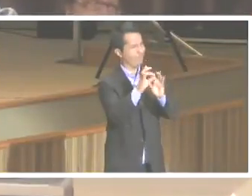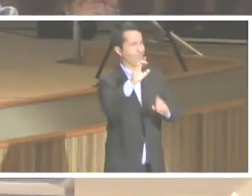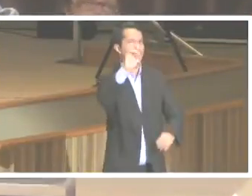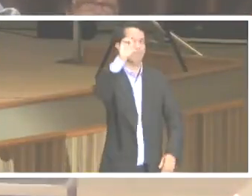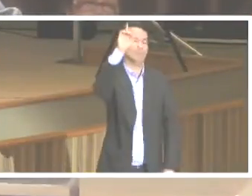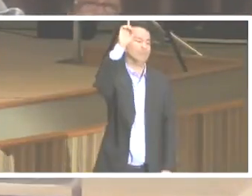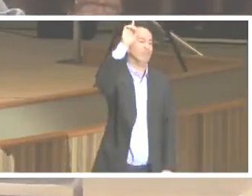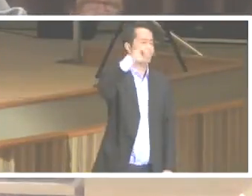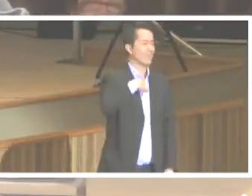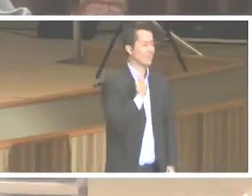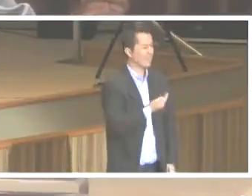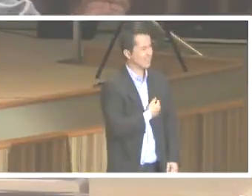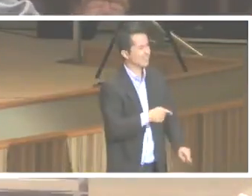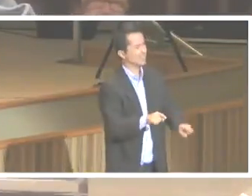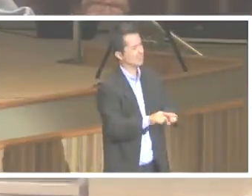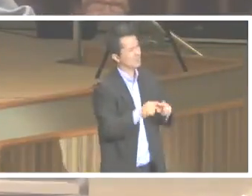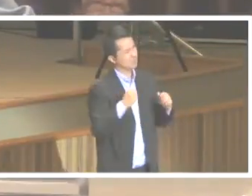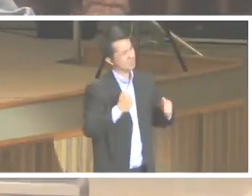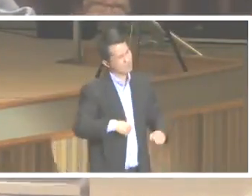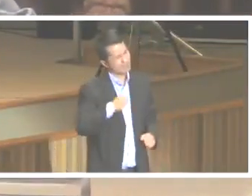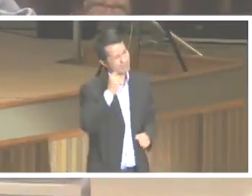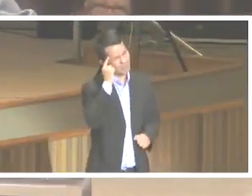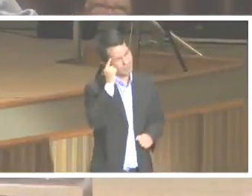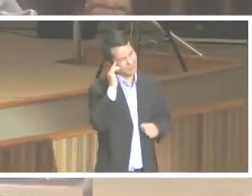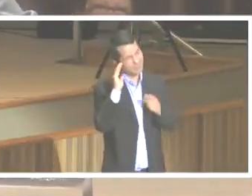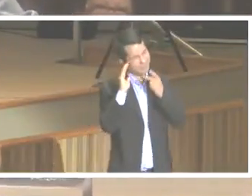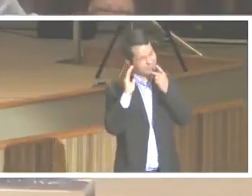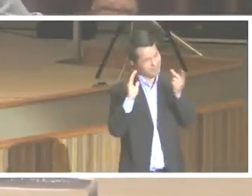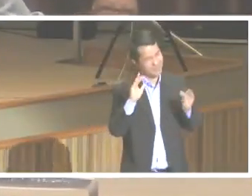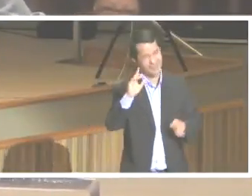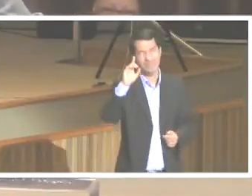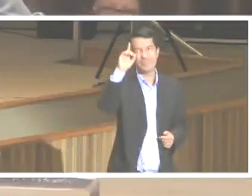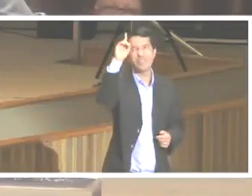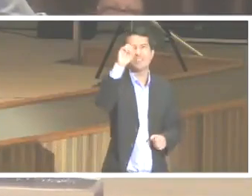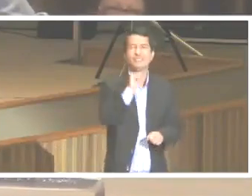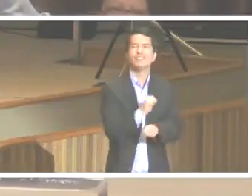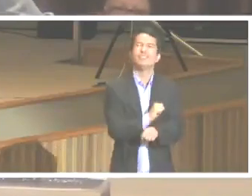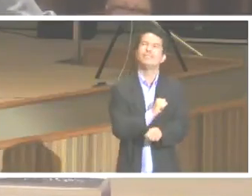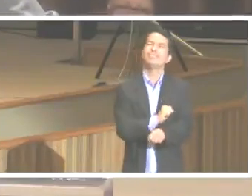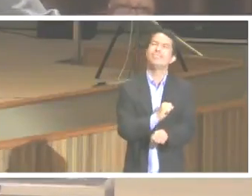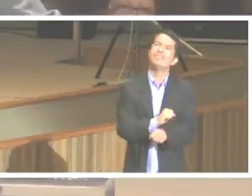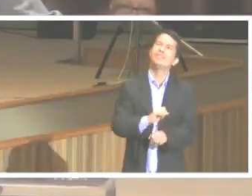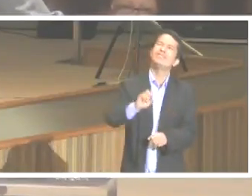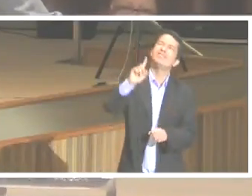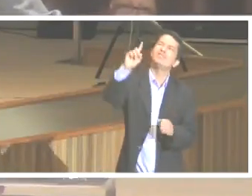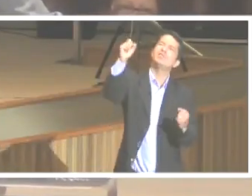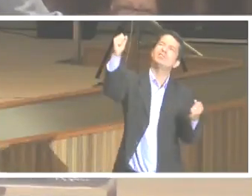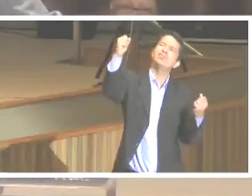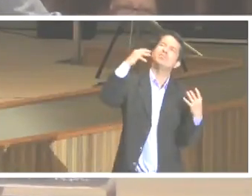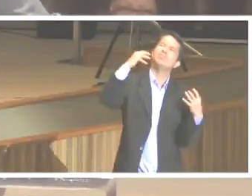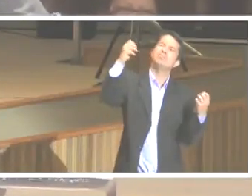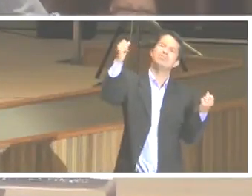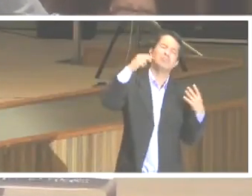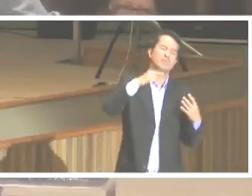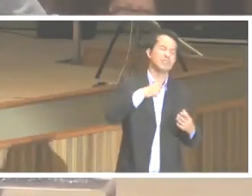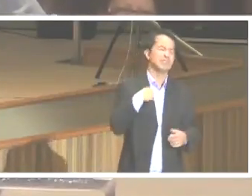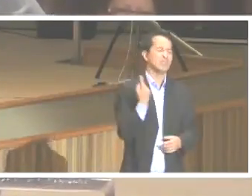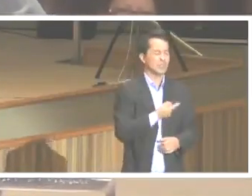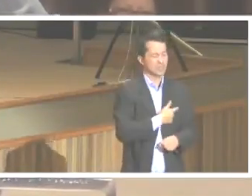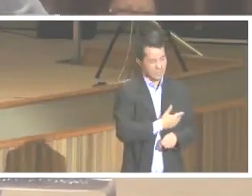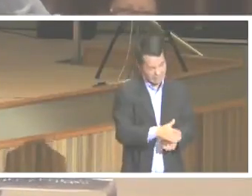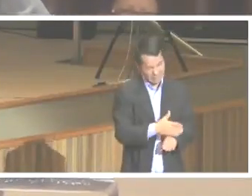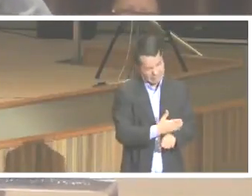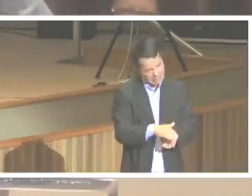sonhar com as promessas ea esperá los e saber que toda vez que deus nos chama andar por fé